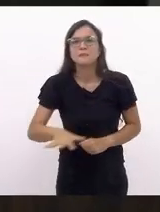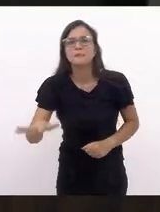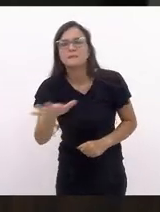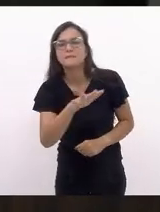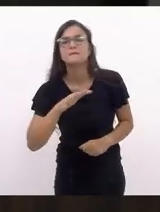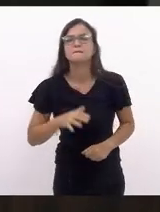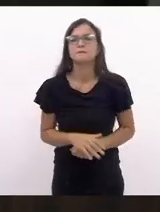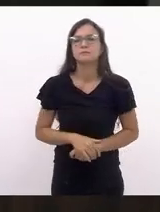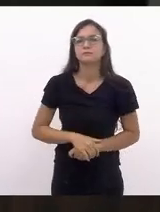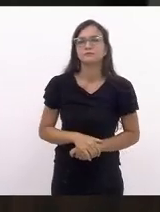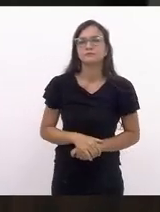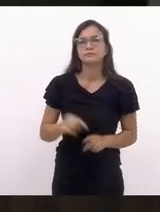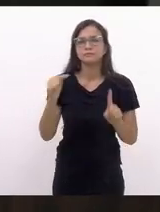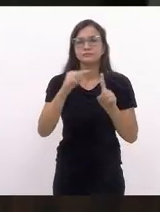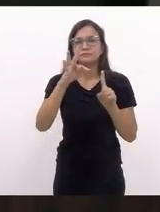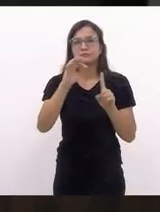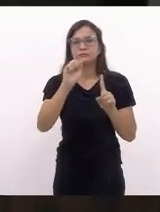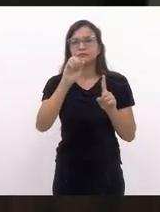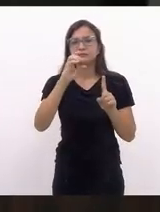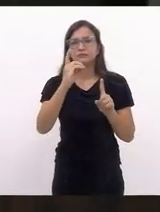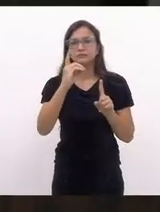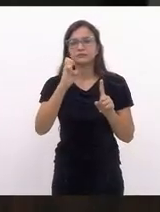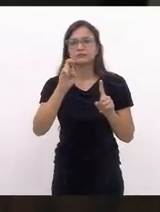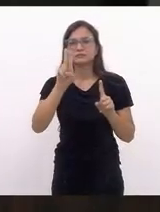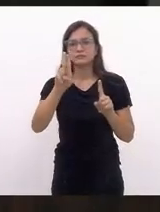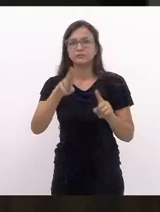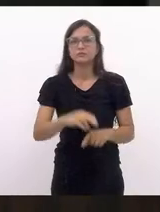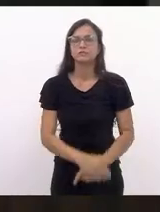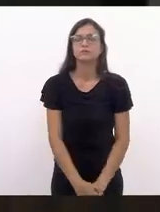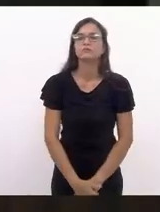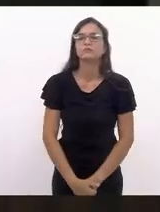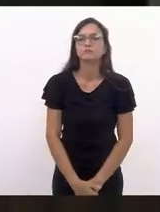Júnior o resultado Eurico Júnior